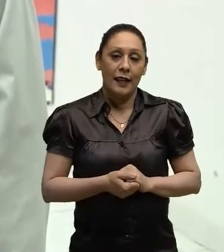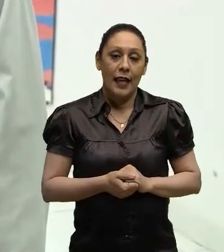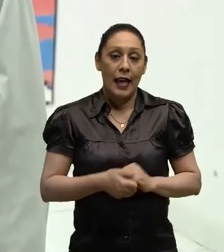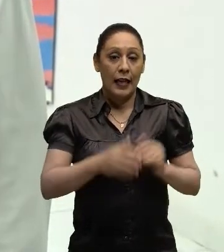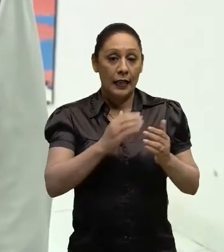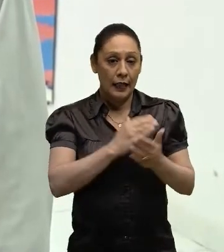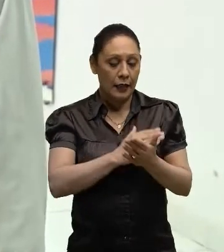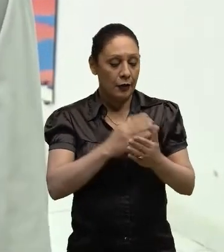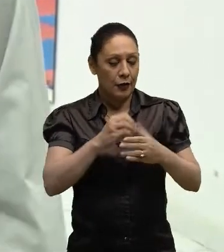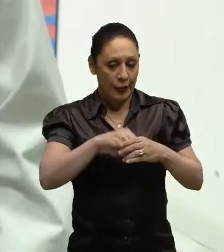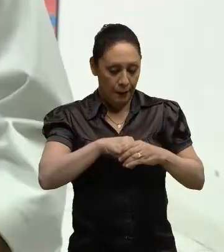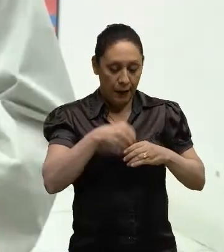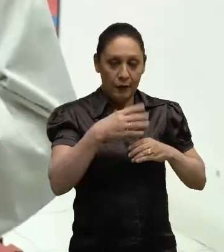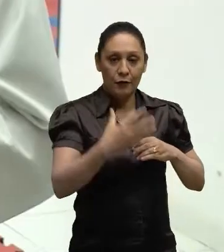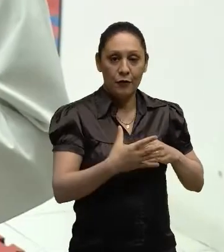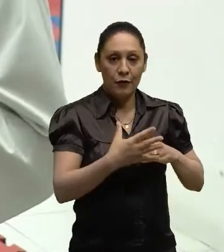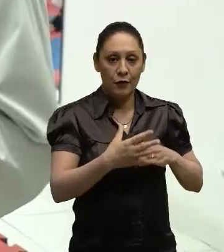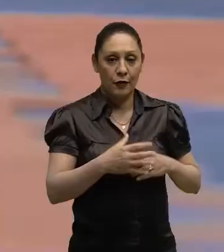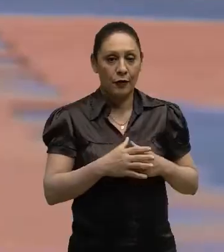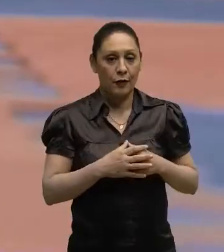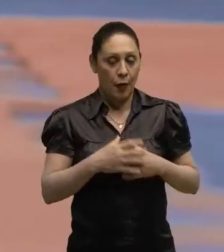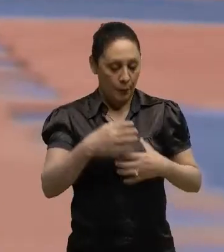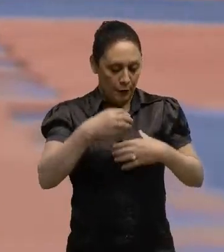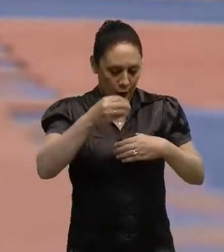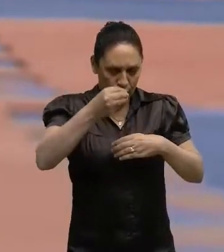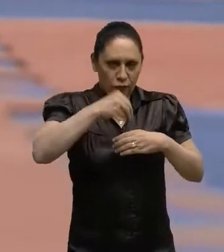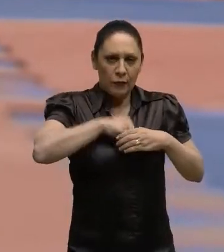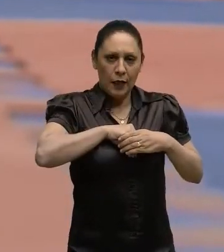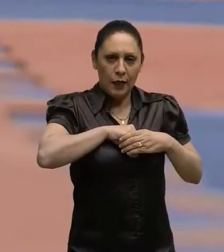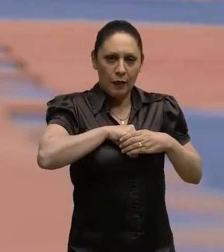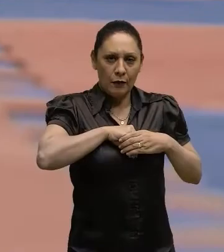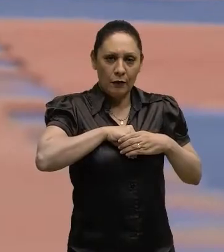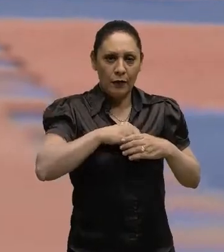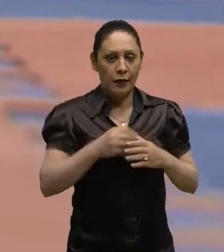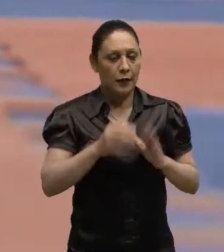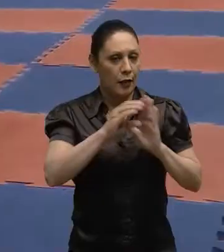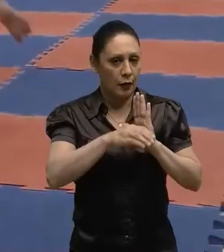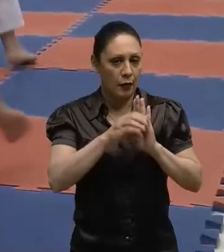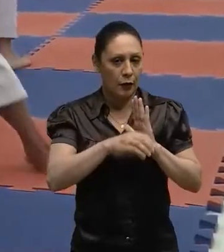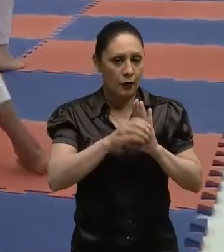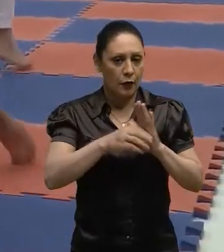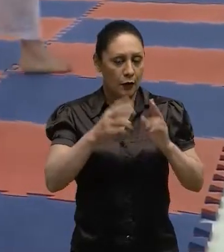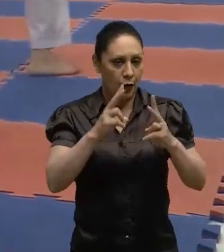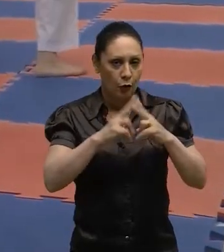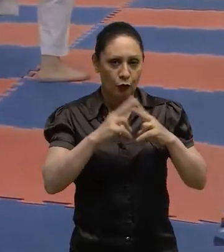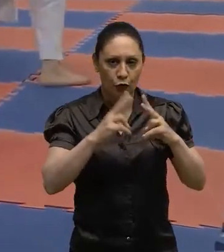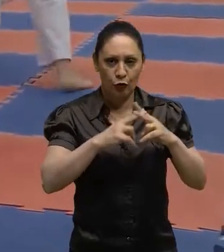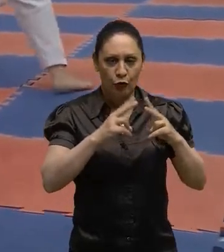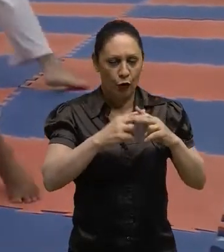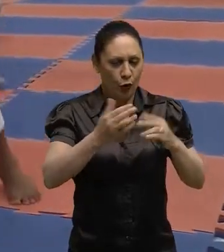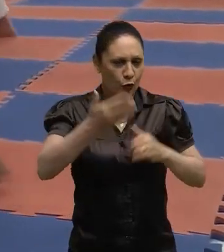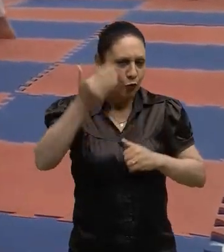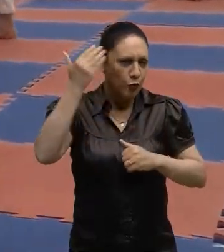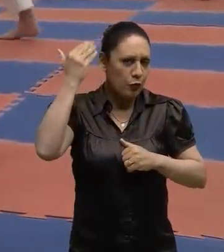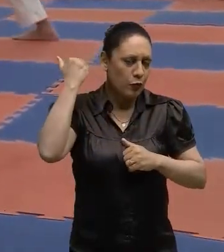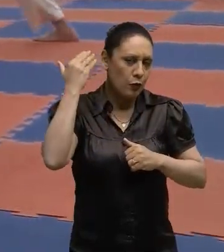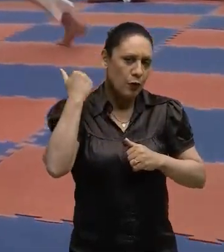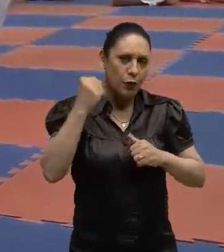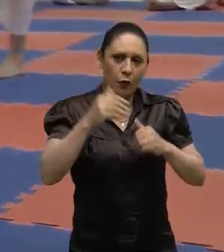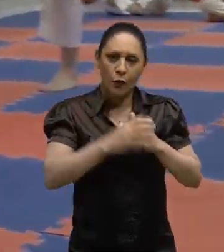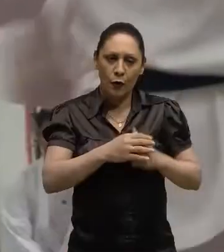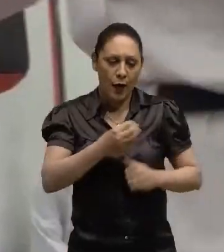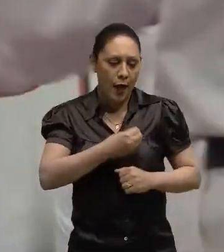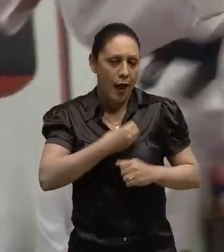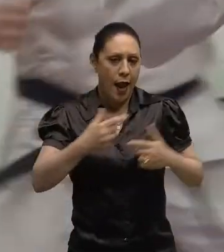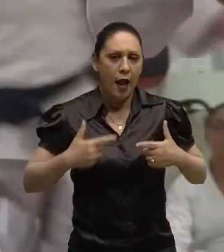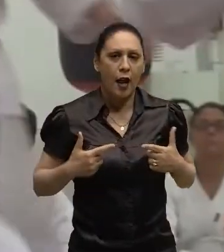de dentro, né? A luta é algo interno. A concepção de luta, no seu primórdio, é a luta pela